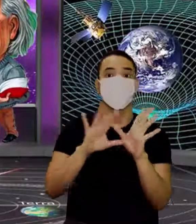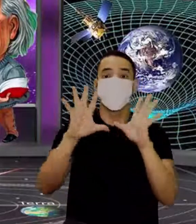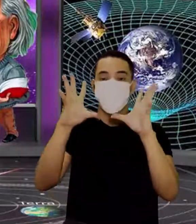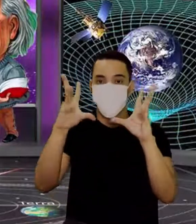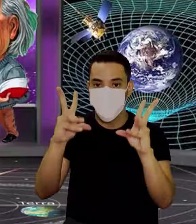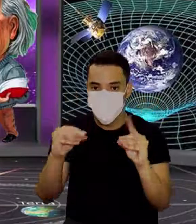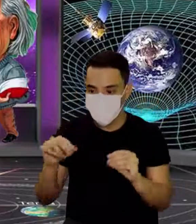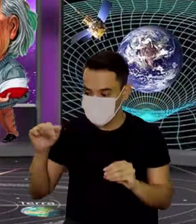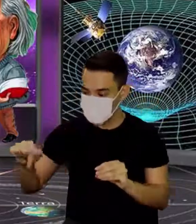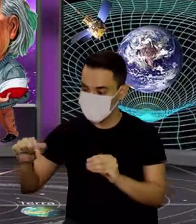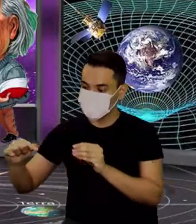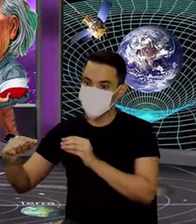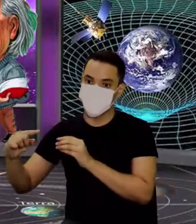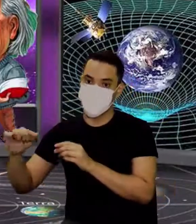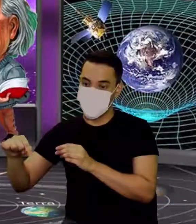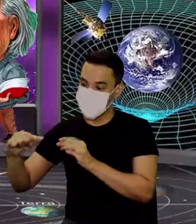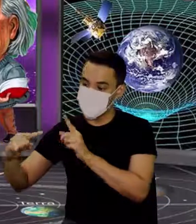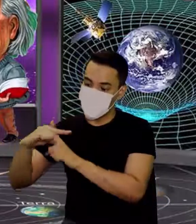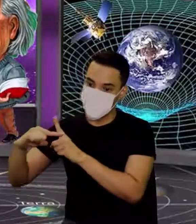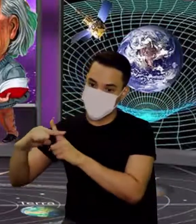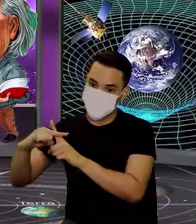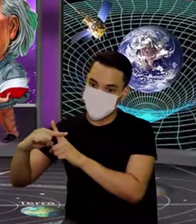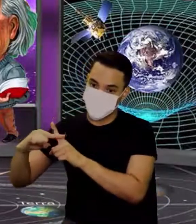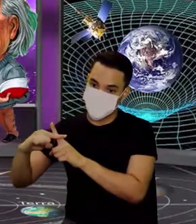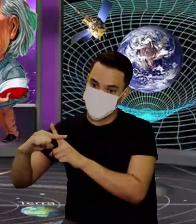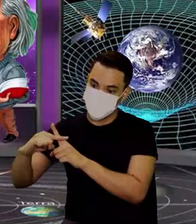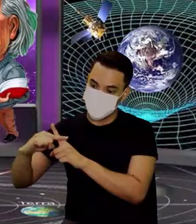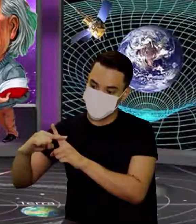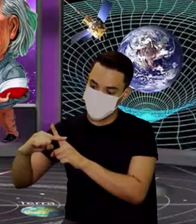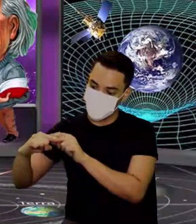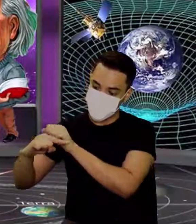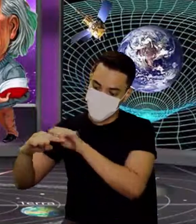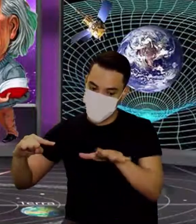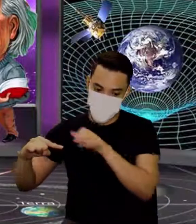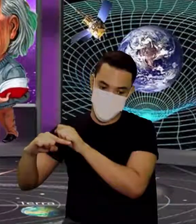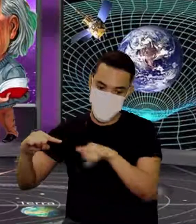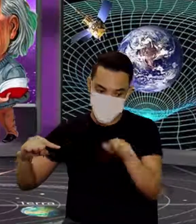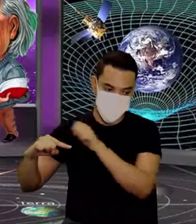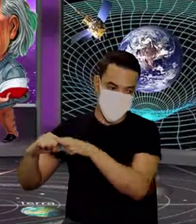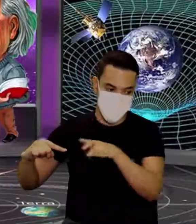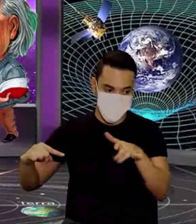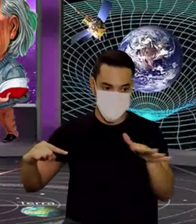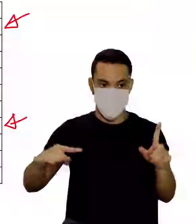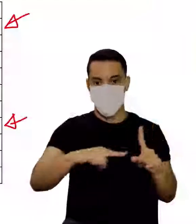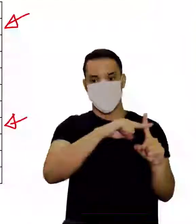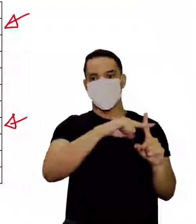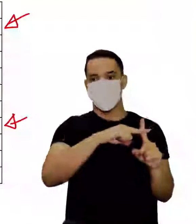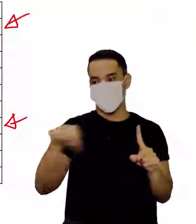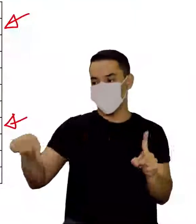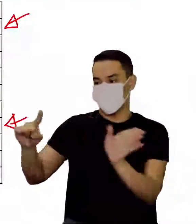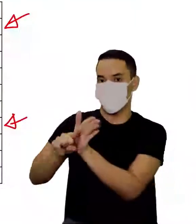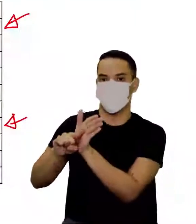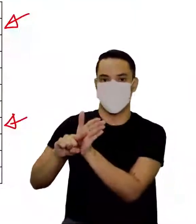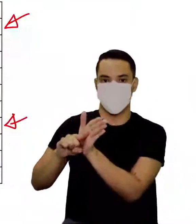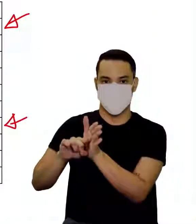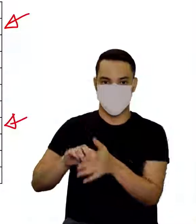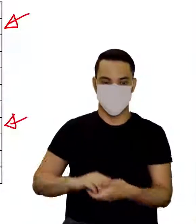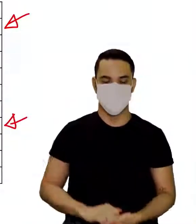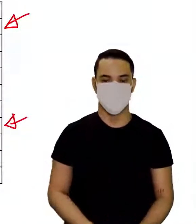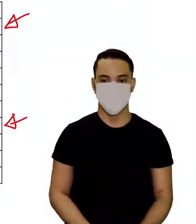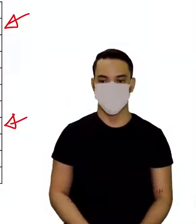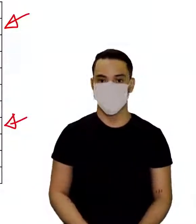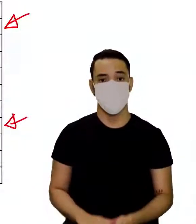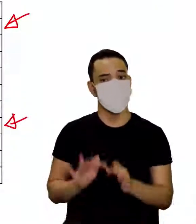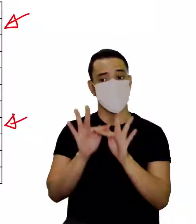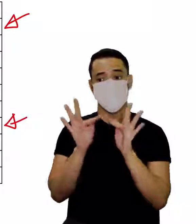negativo porque recebeu e um todo positivo porque perdeu. Vamos lá, continuando? Então aí o processo de eletrização por atrito,